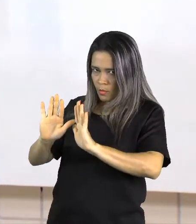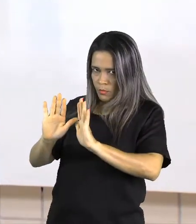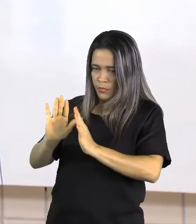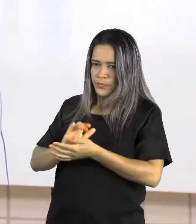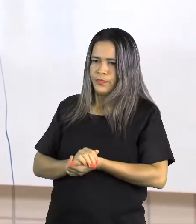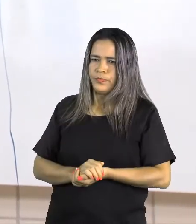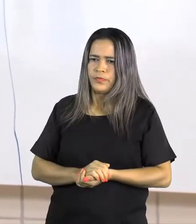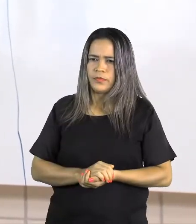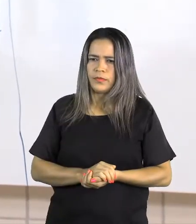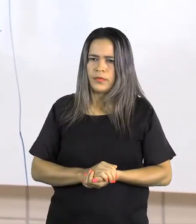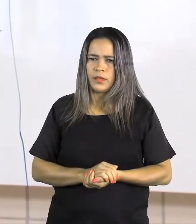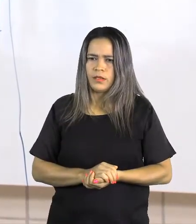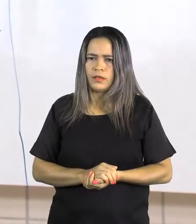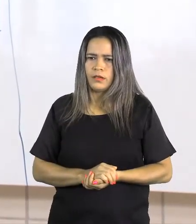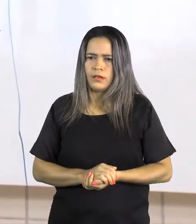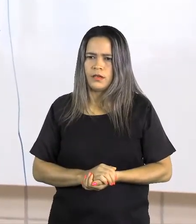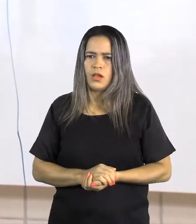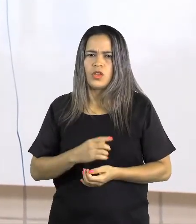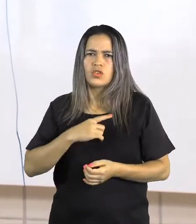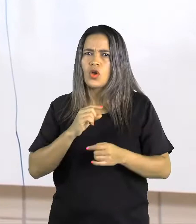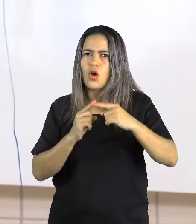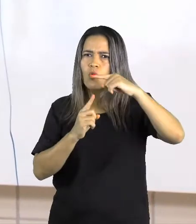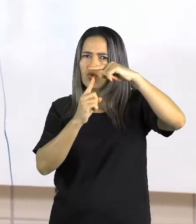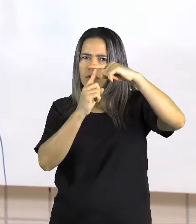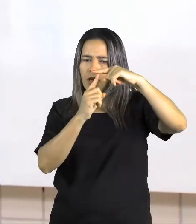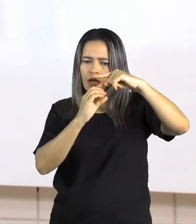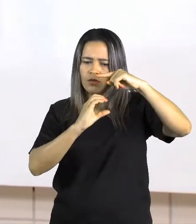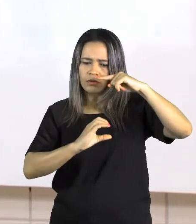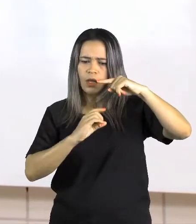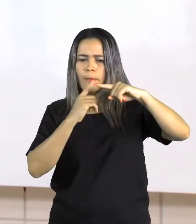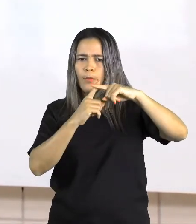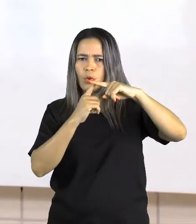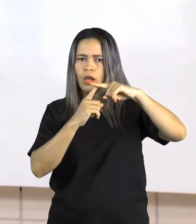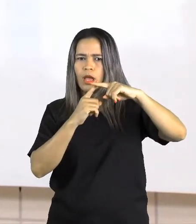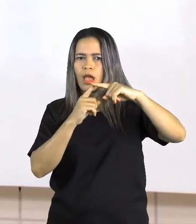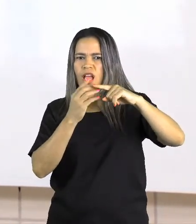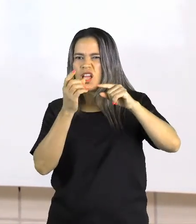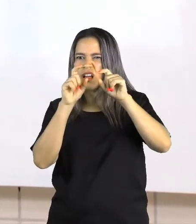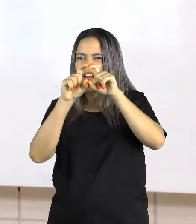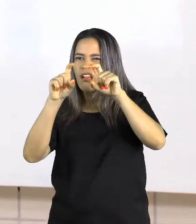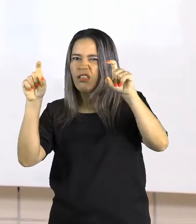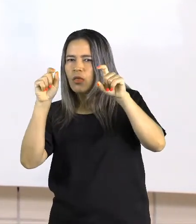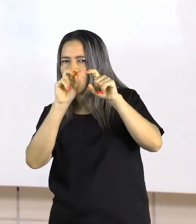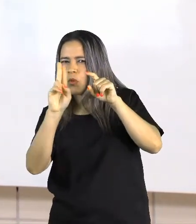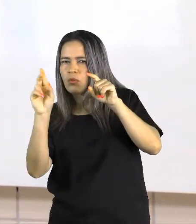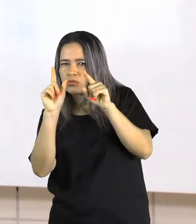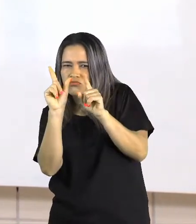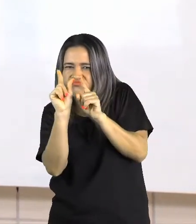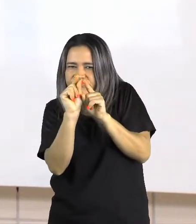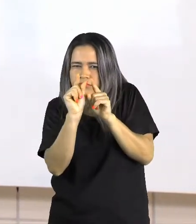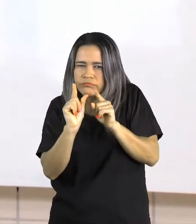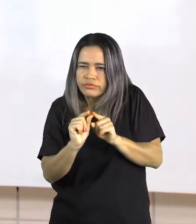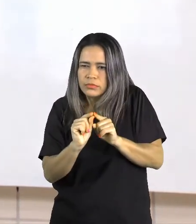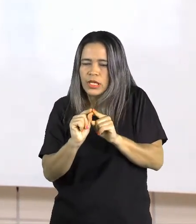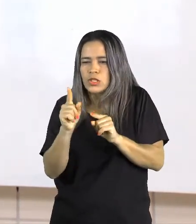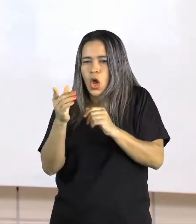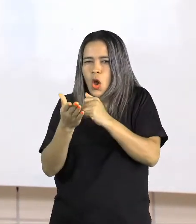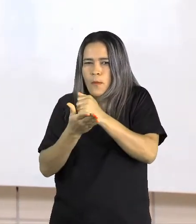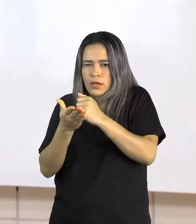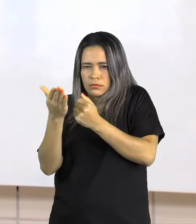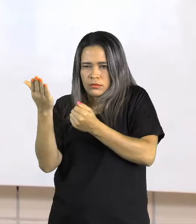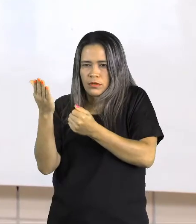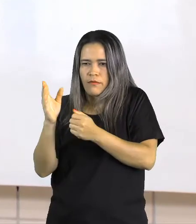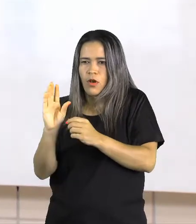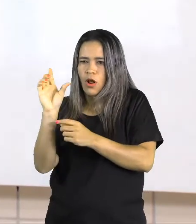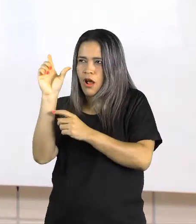estou botando só o Pzinho C porque não dá para mim mais escrever. A ficha técnica é basicamente isso aqui. Você vai pôr a foto